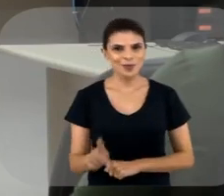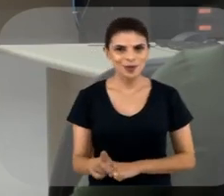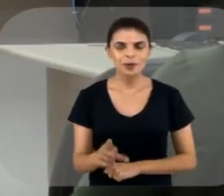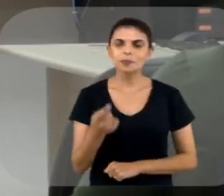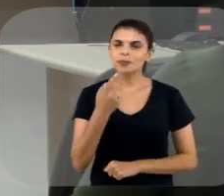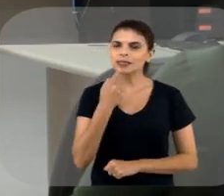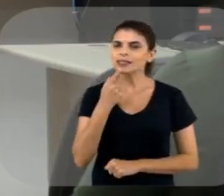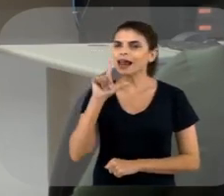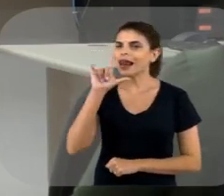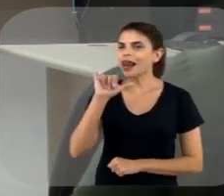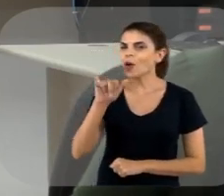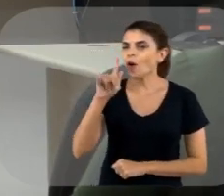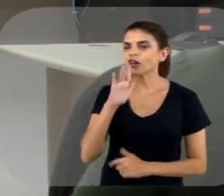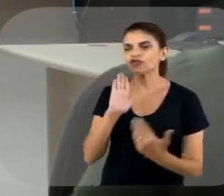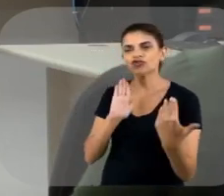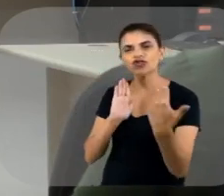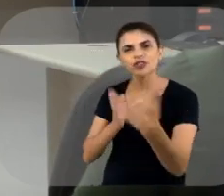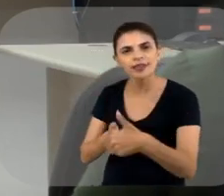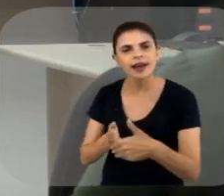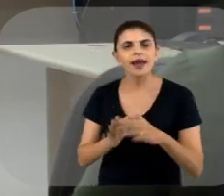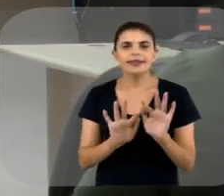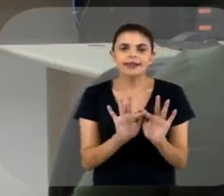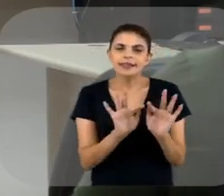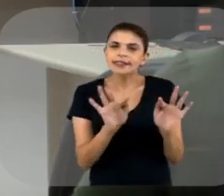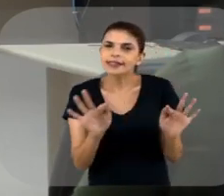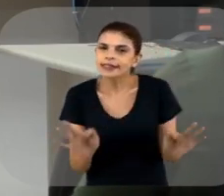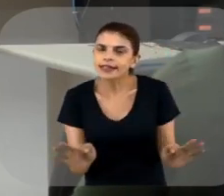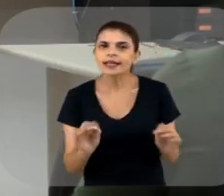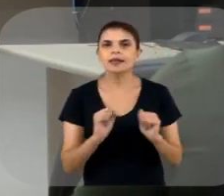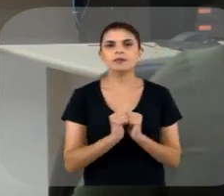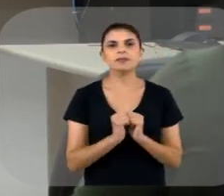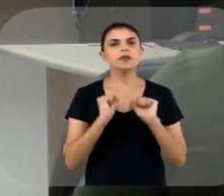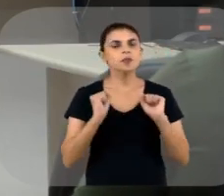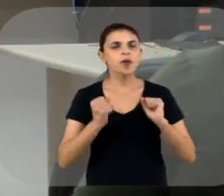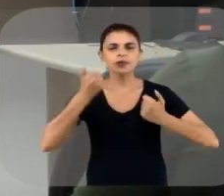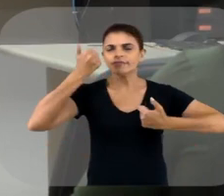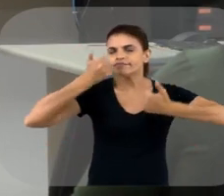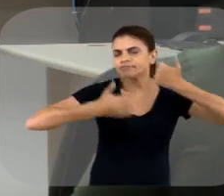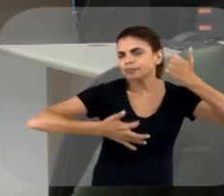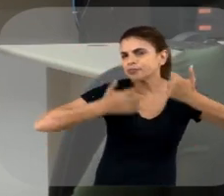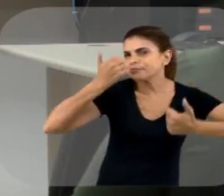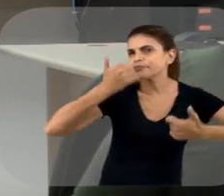ser uma linguagem direta, uma linguagem simples, né,